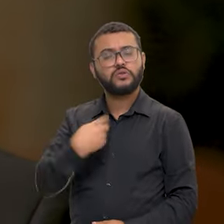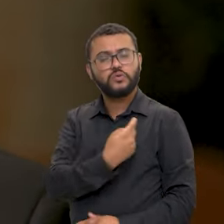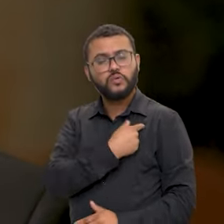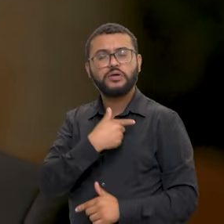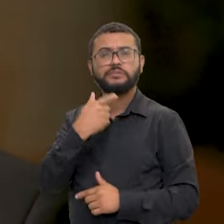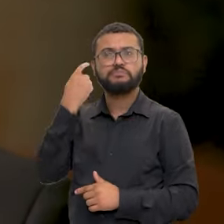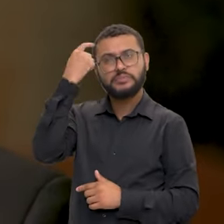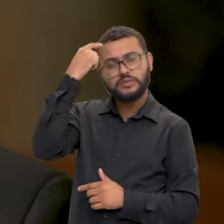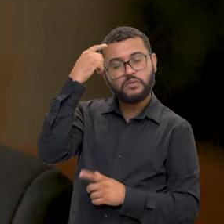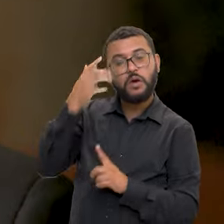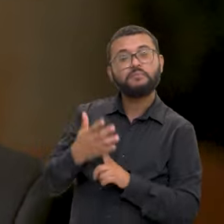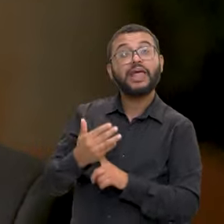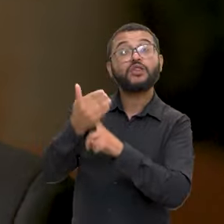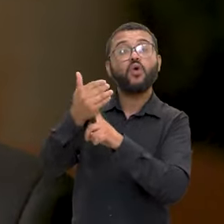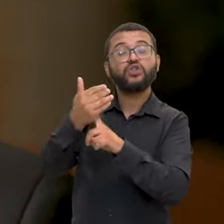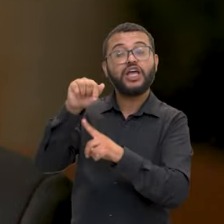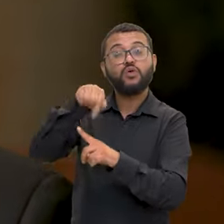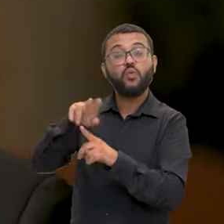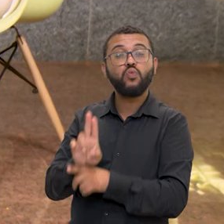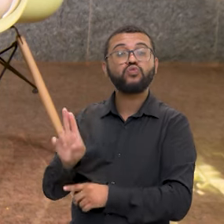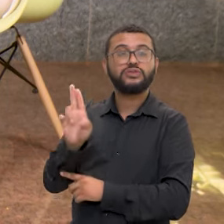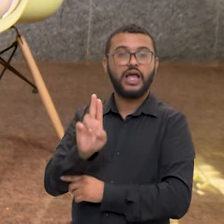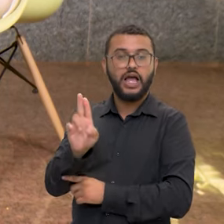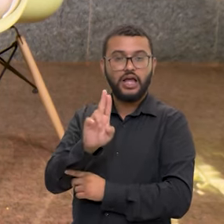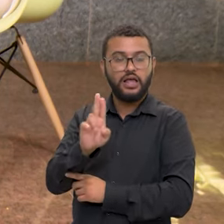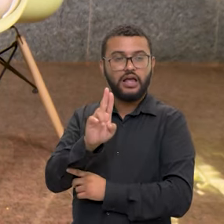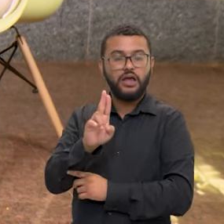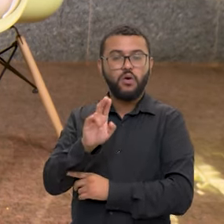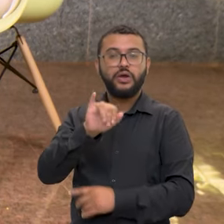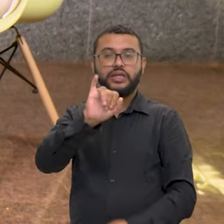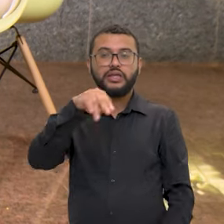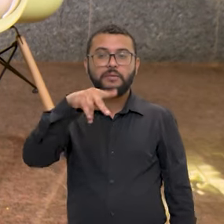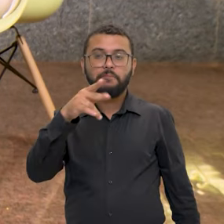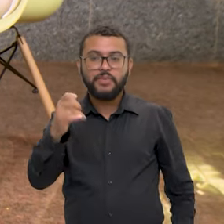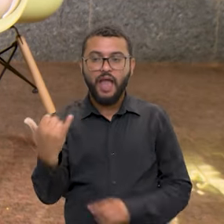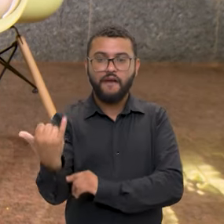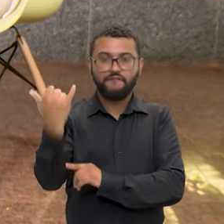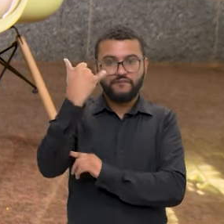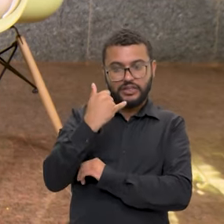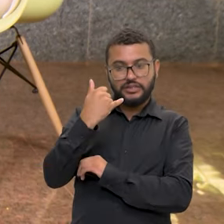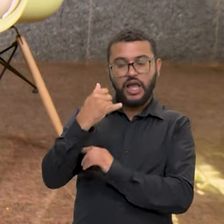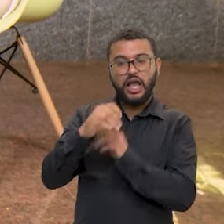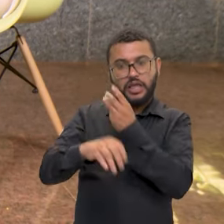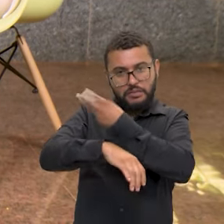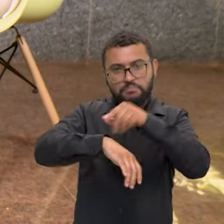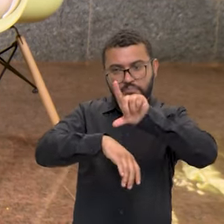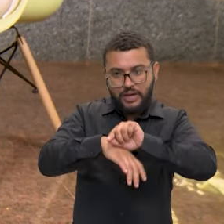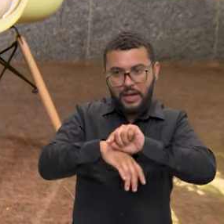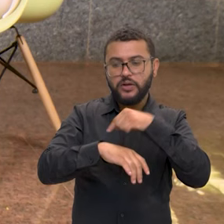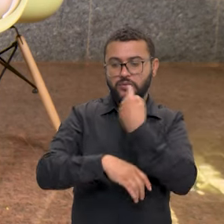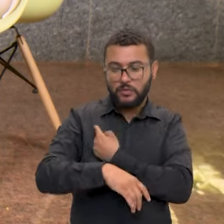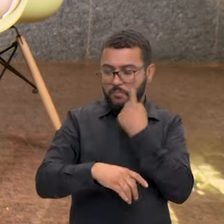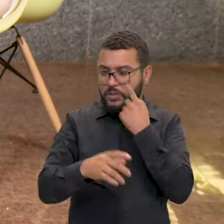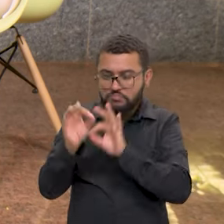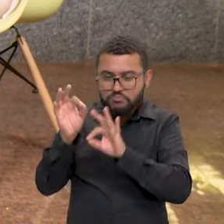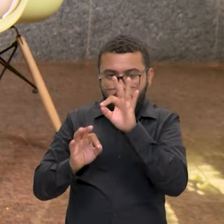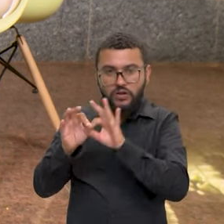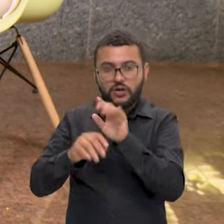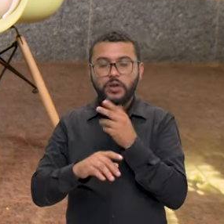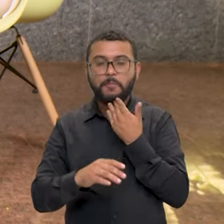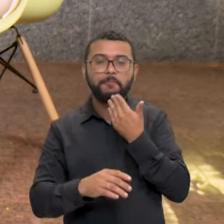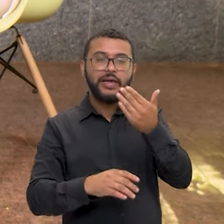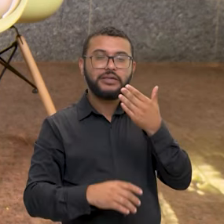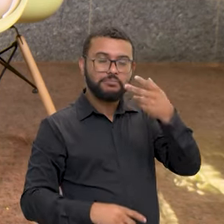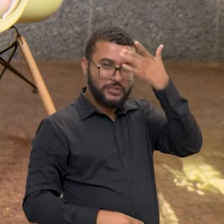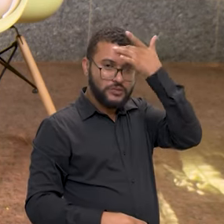para as equipes de fiscalização. De posse desses dados, gente tem feito o chamado embargo, que é proibir a utilização